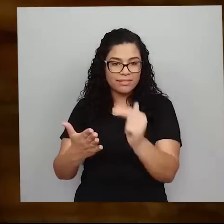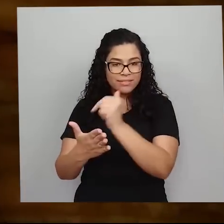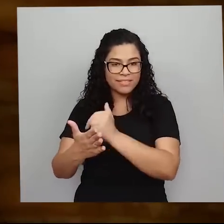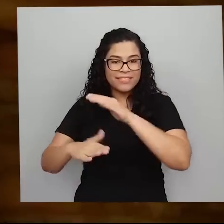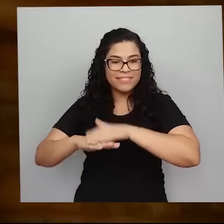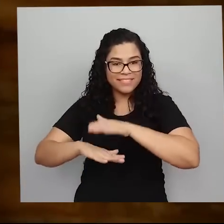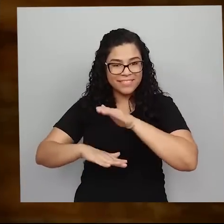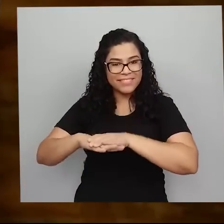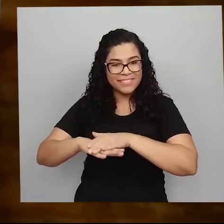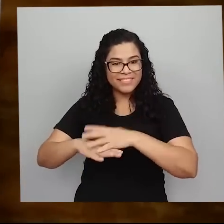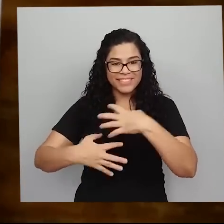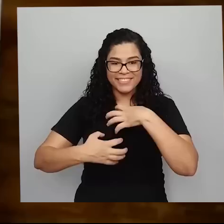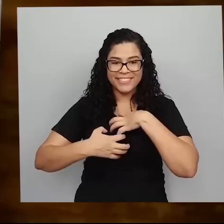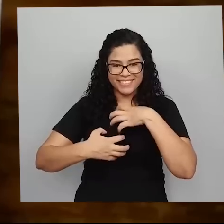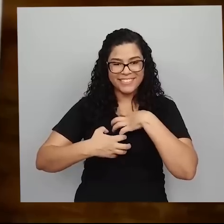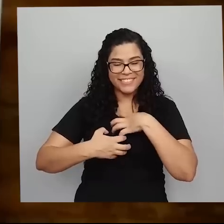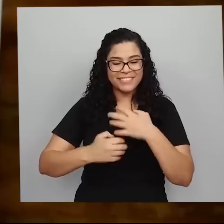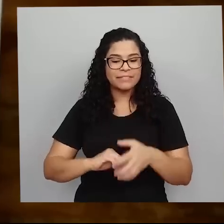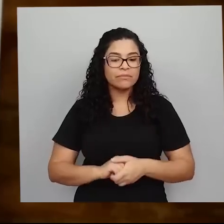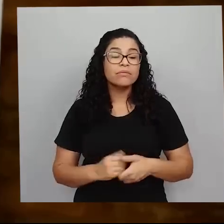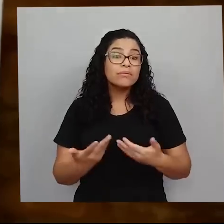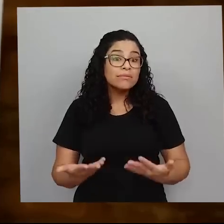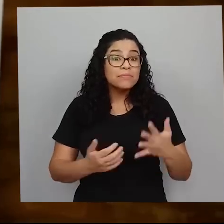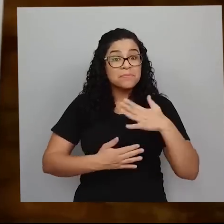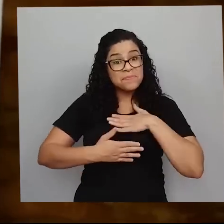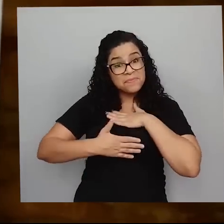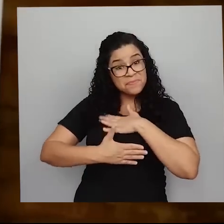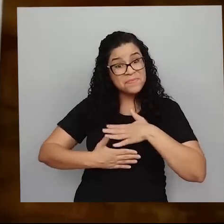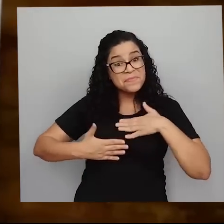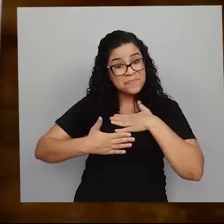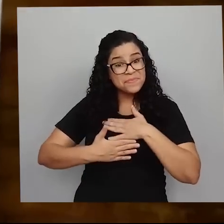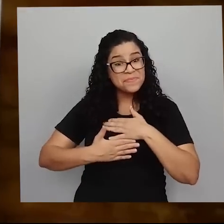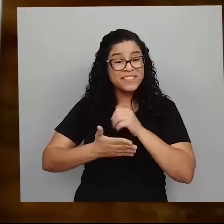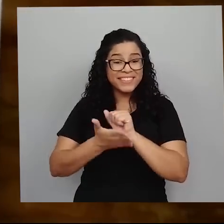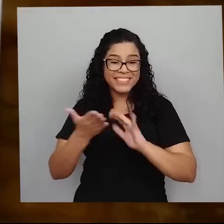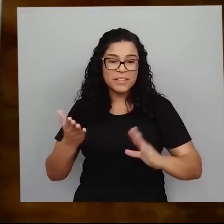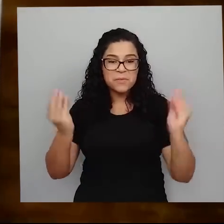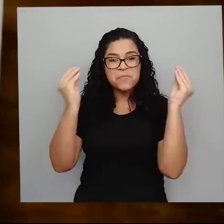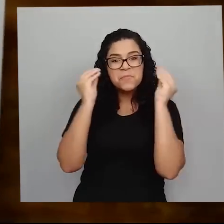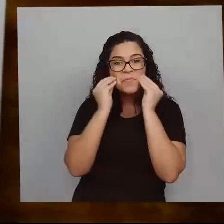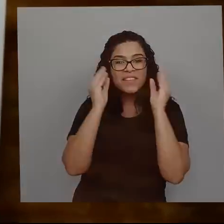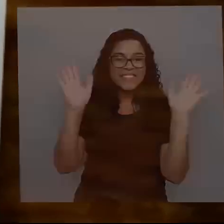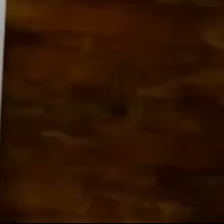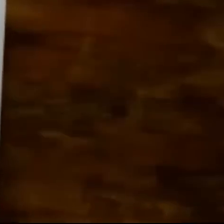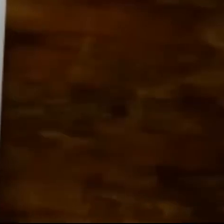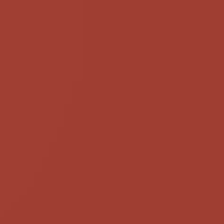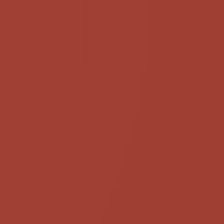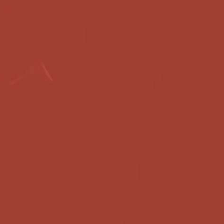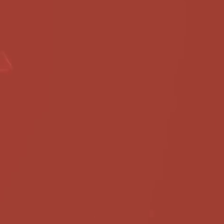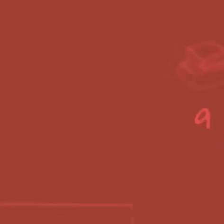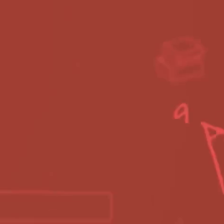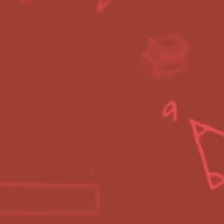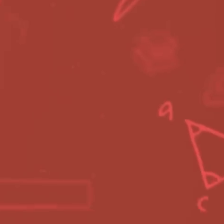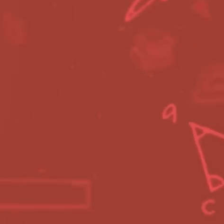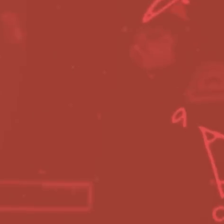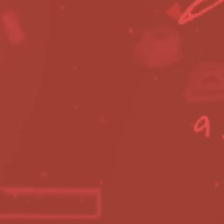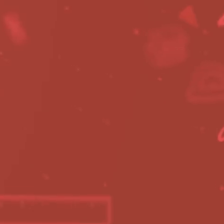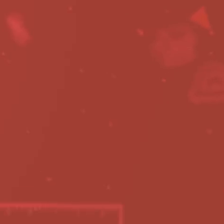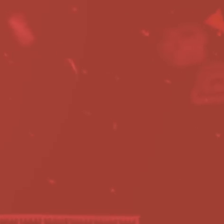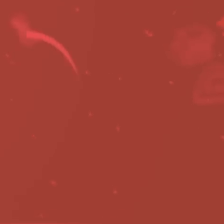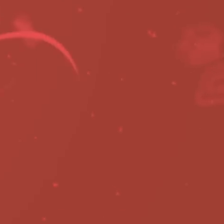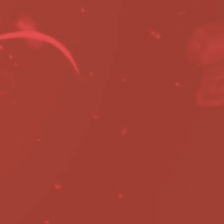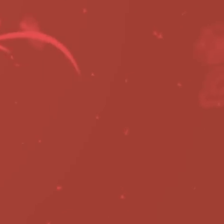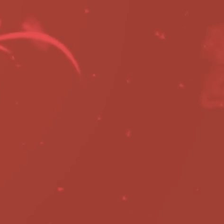nossos desenhos, as nossas ilustrações. E aí, gostaram da atividade? Um beijo e até mais!